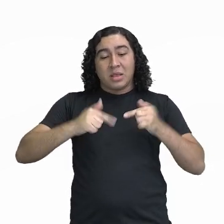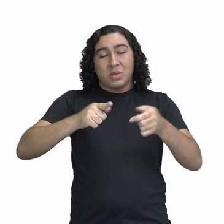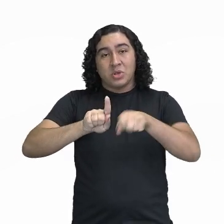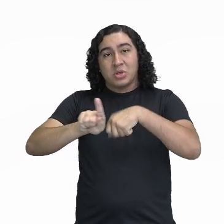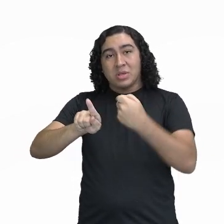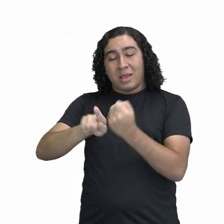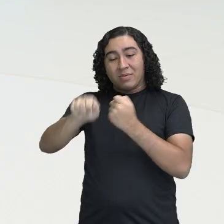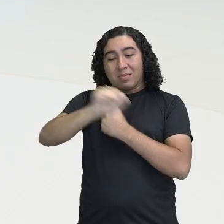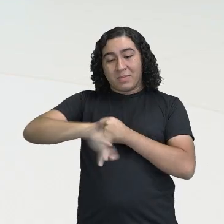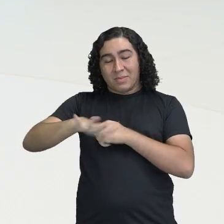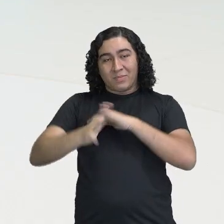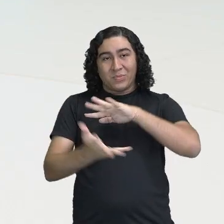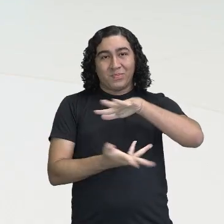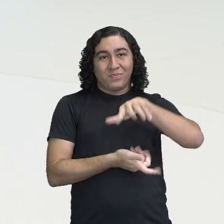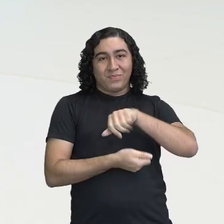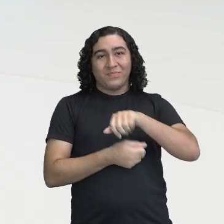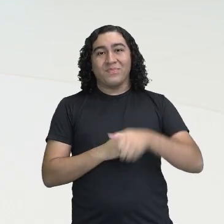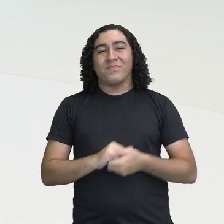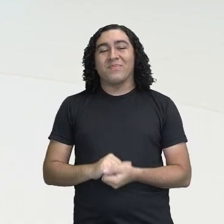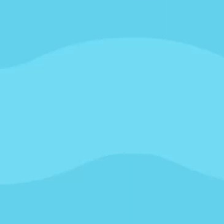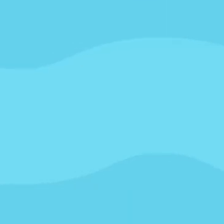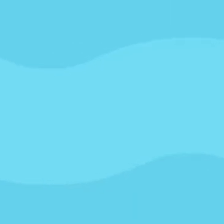em âmbito global.